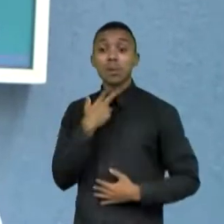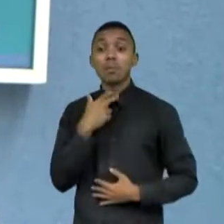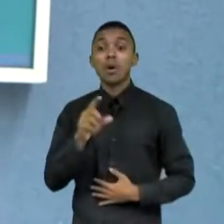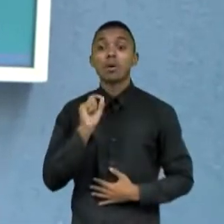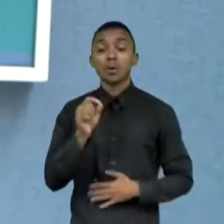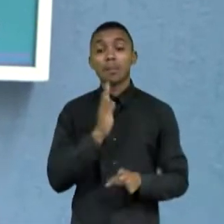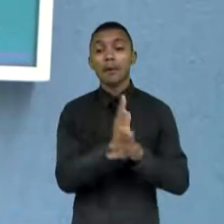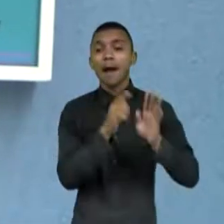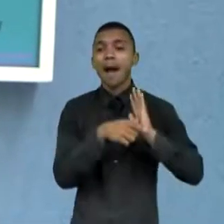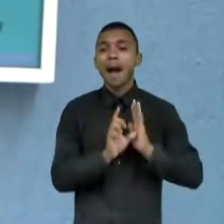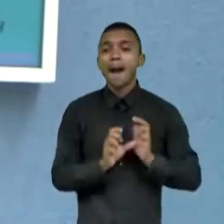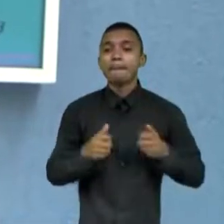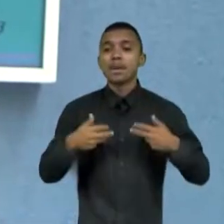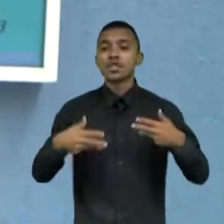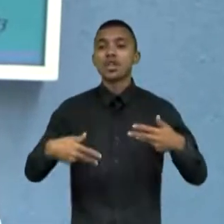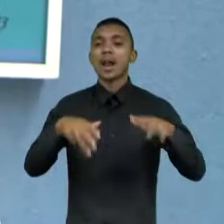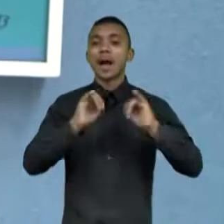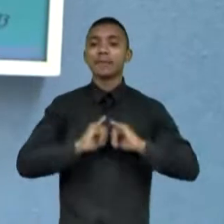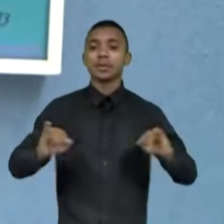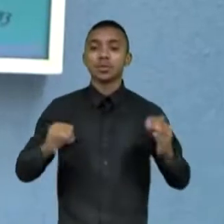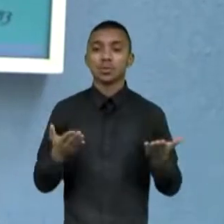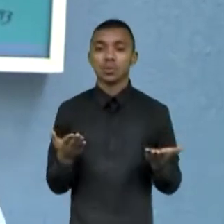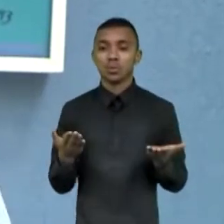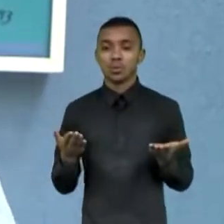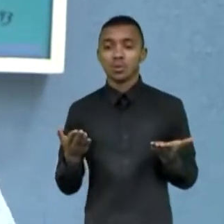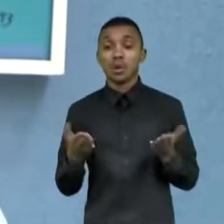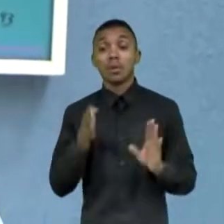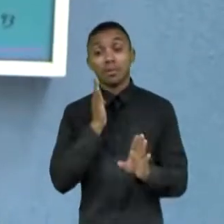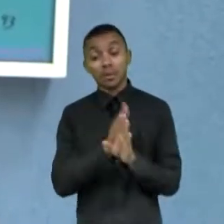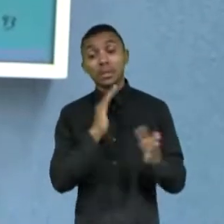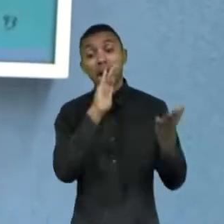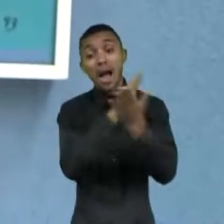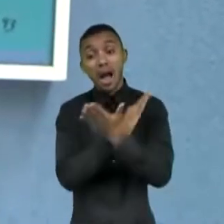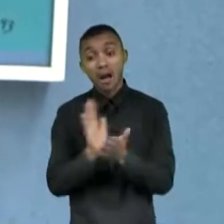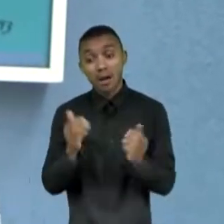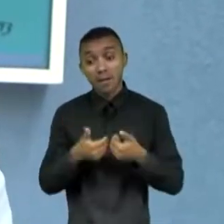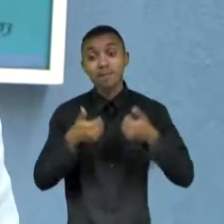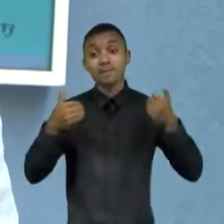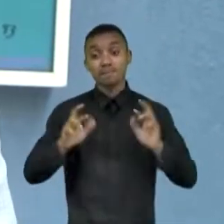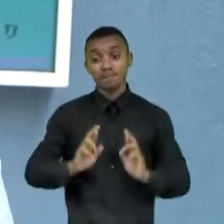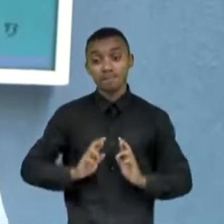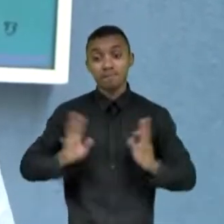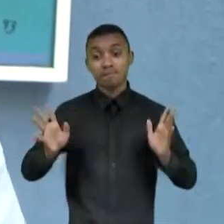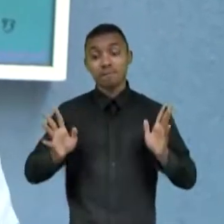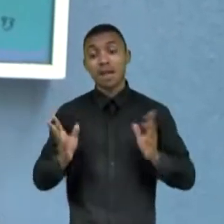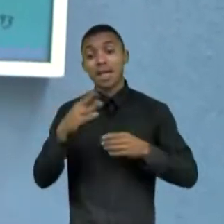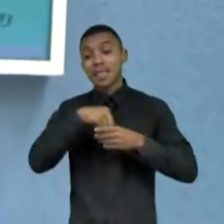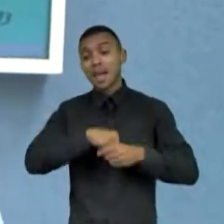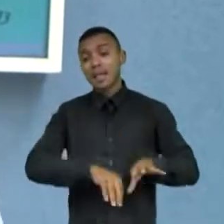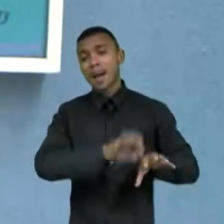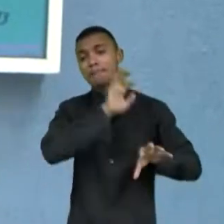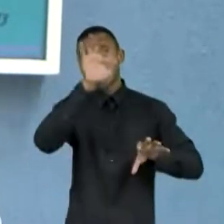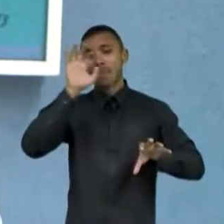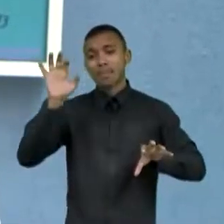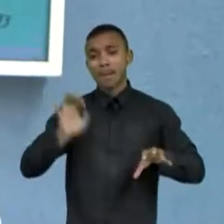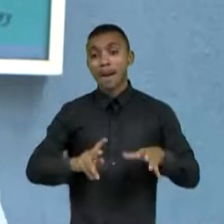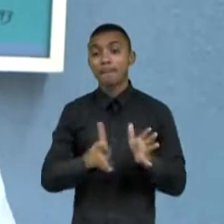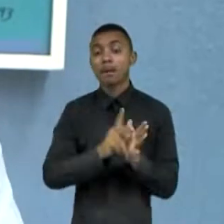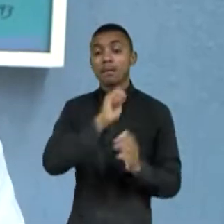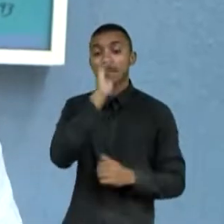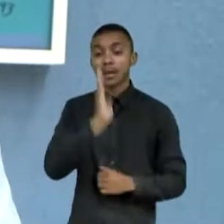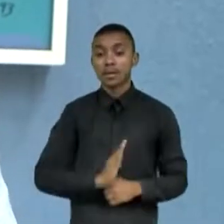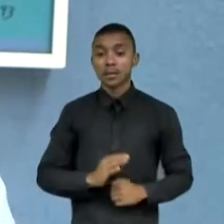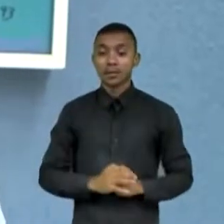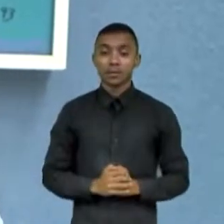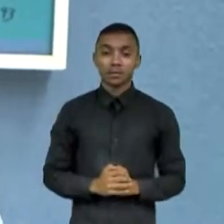como o Ministério da Saúde anunciou, porque existem situações distintas em diversas localidades do país.